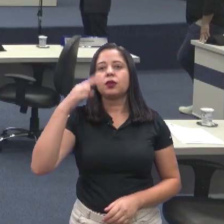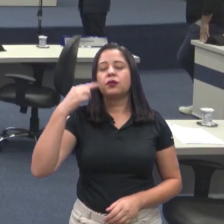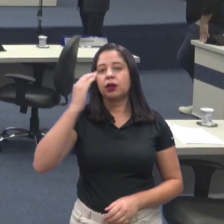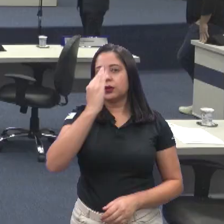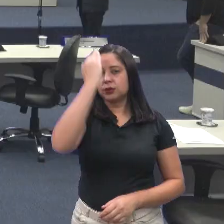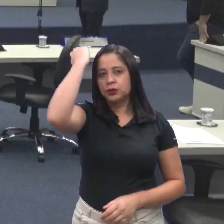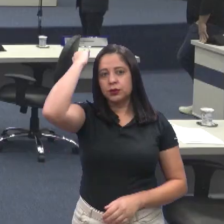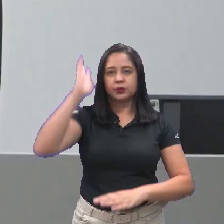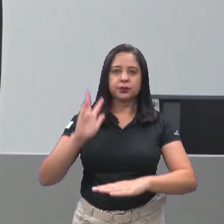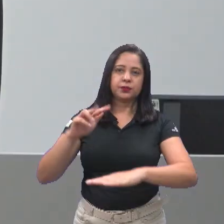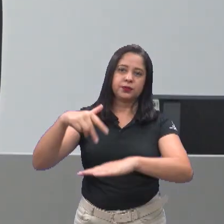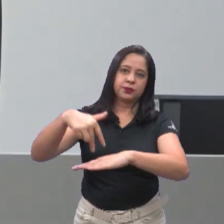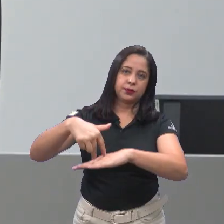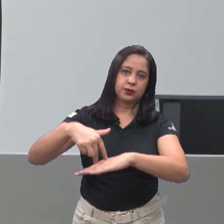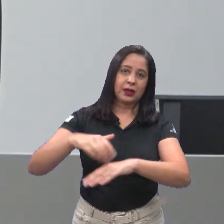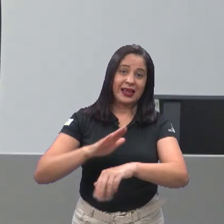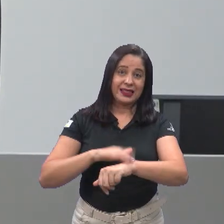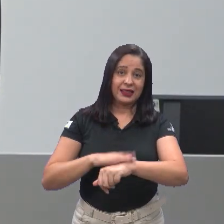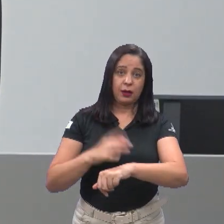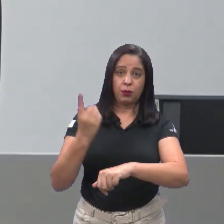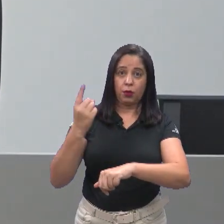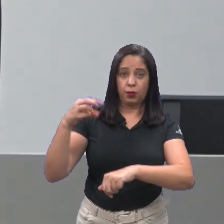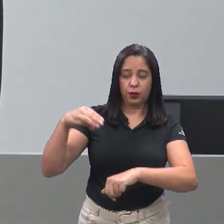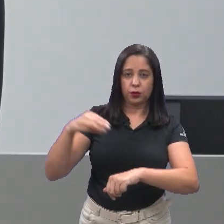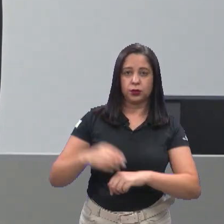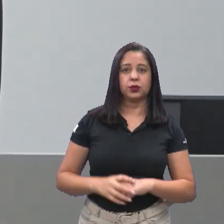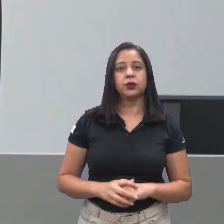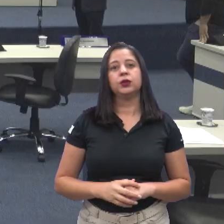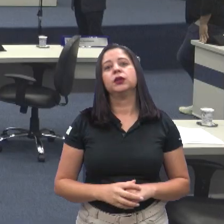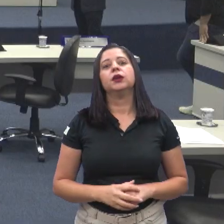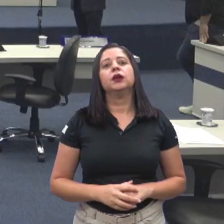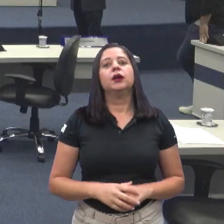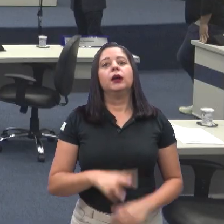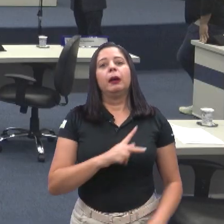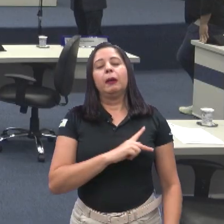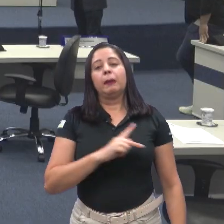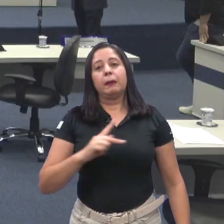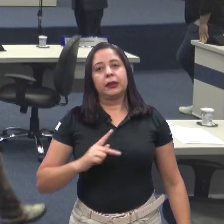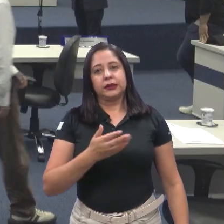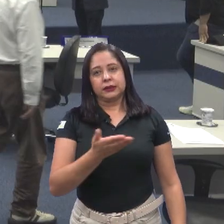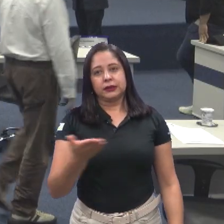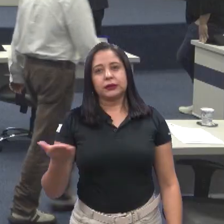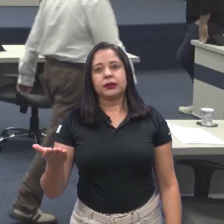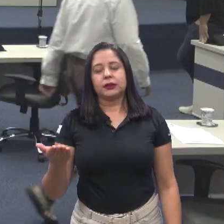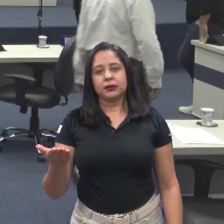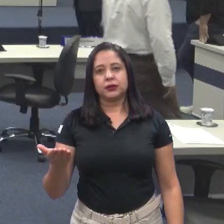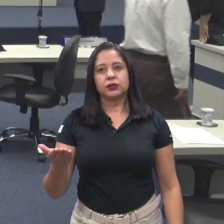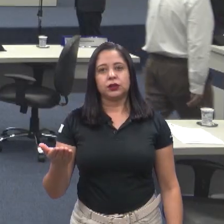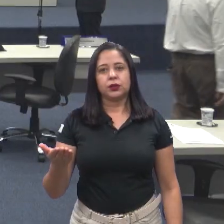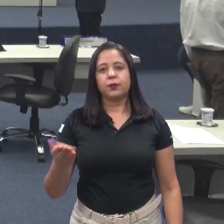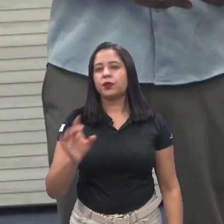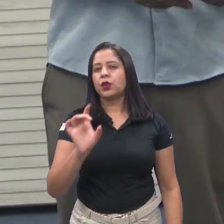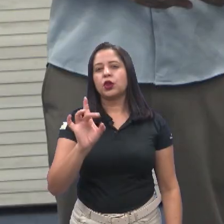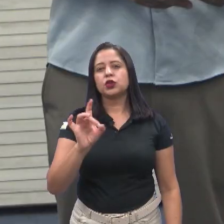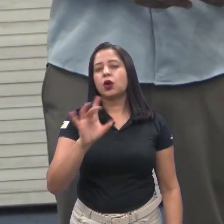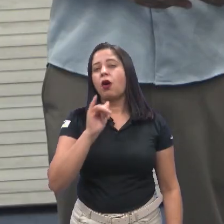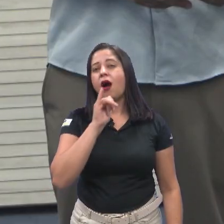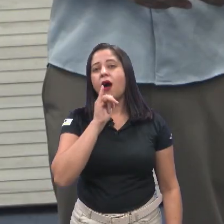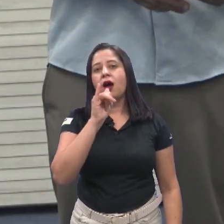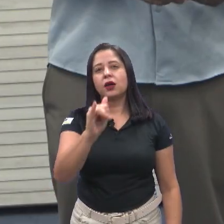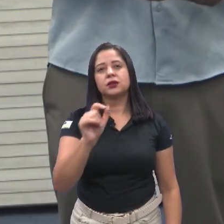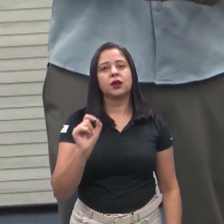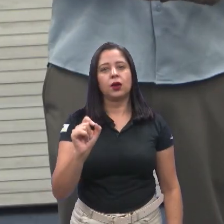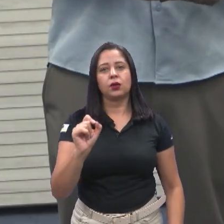Apolinário. Por tempo de 1 minuto, vereador. Senhor presidente, novos vereadores, prazer voltar a essa casa. Eu quero apenas deixar registrado, presidente, na